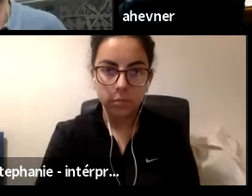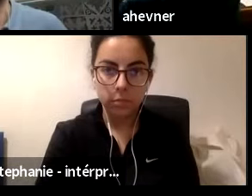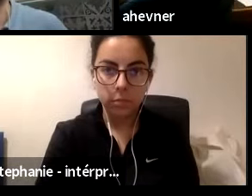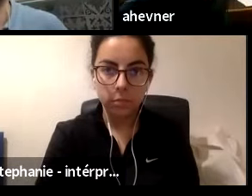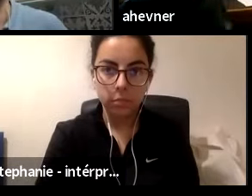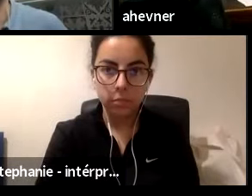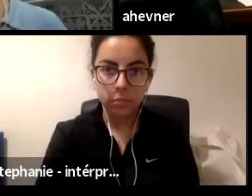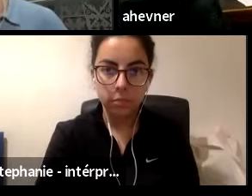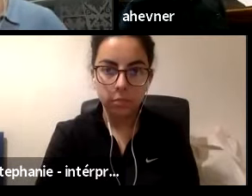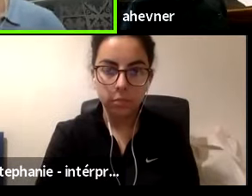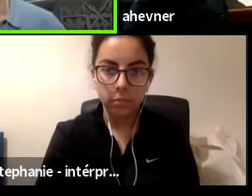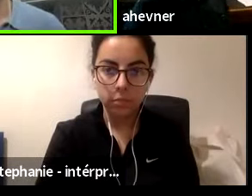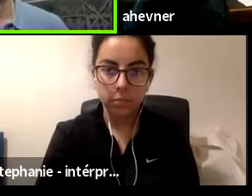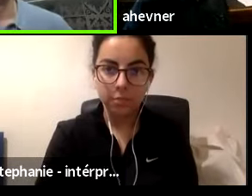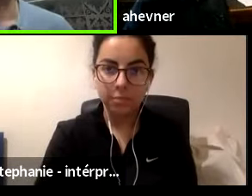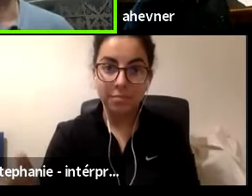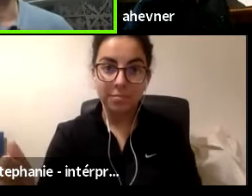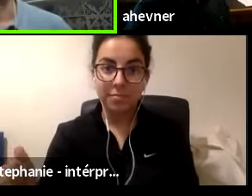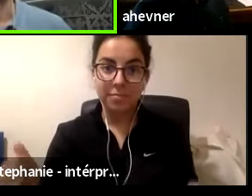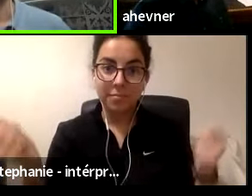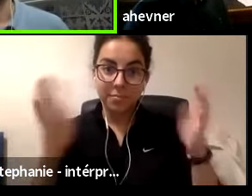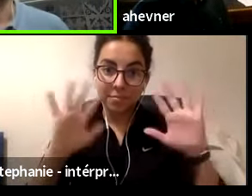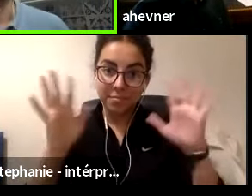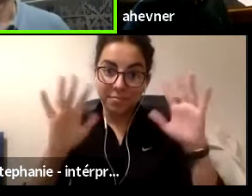Acho que sim, né?